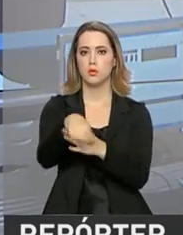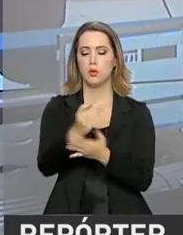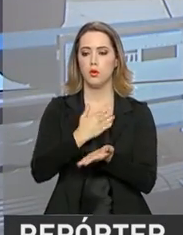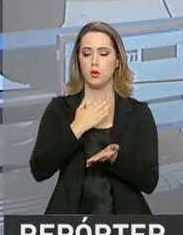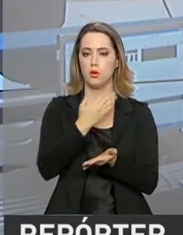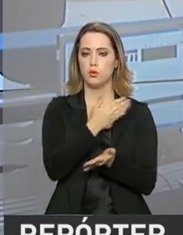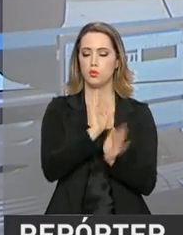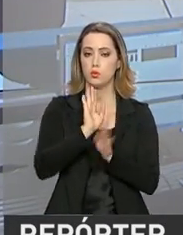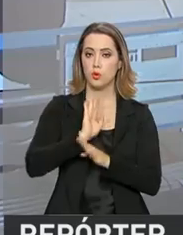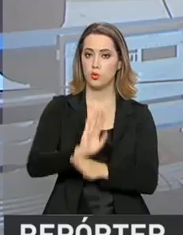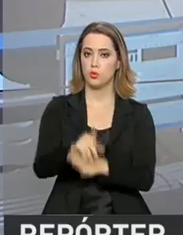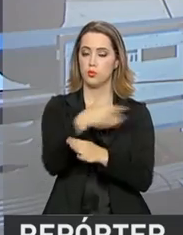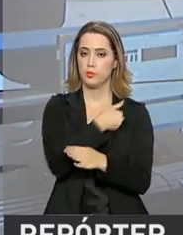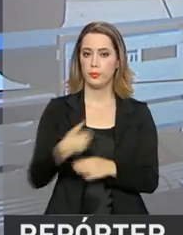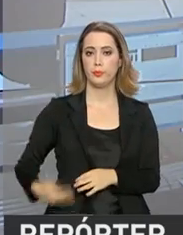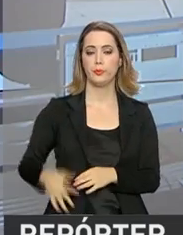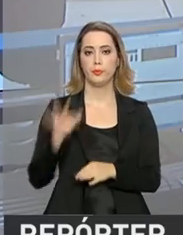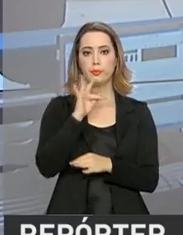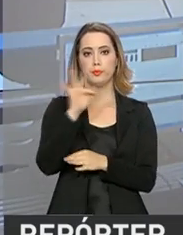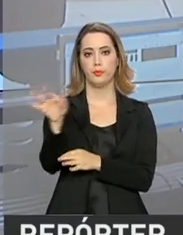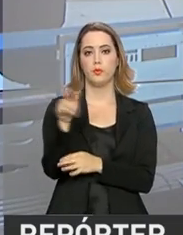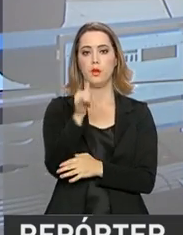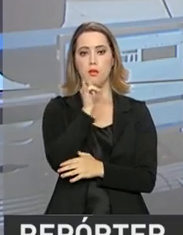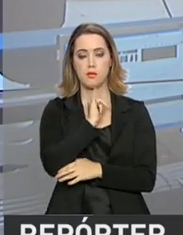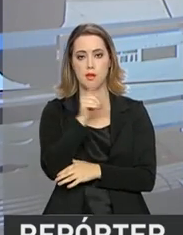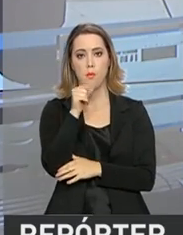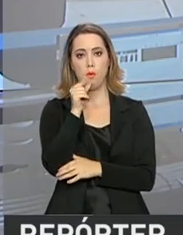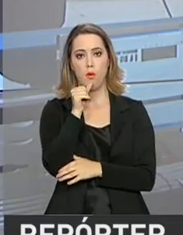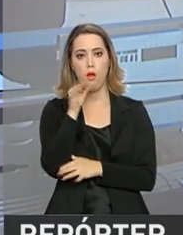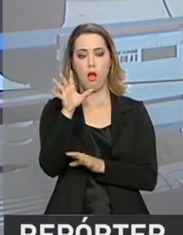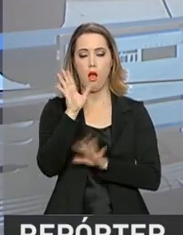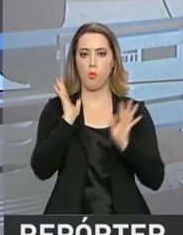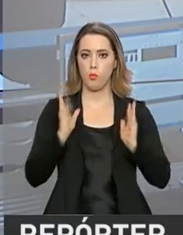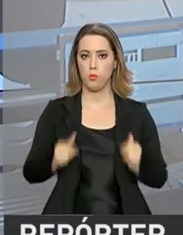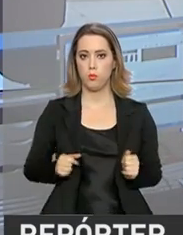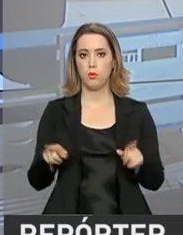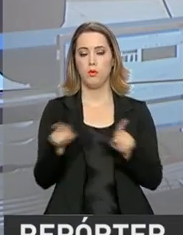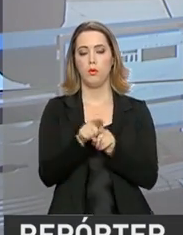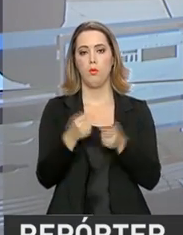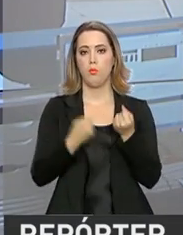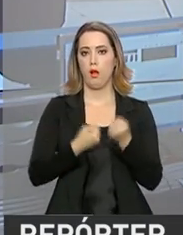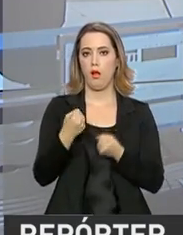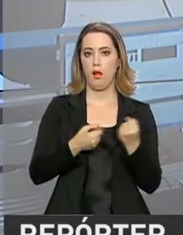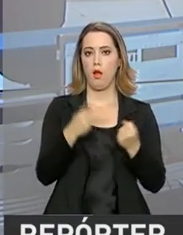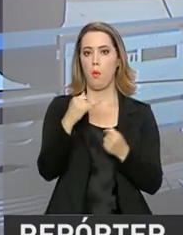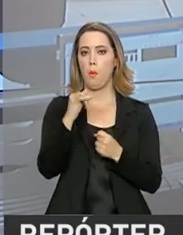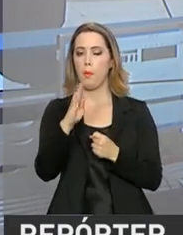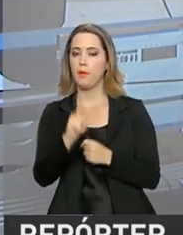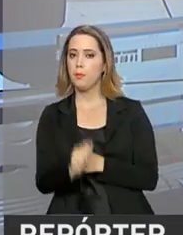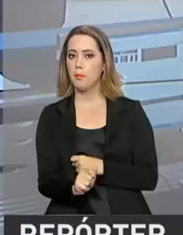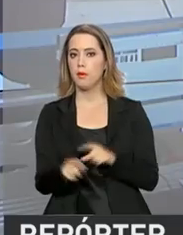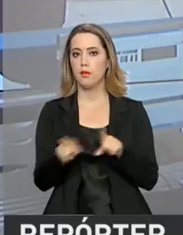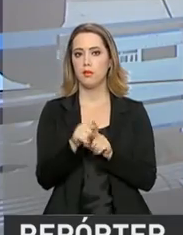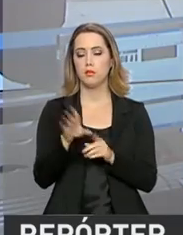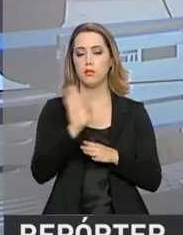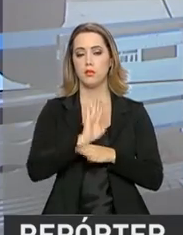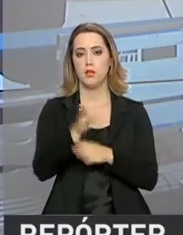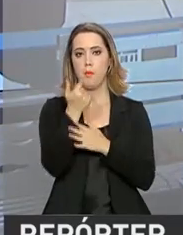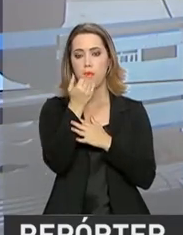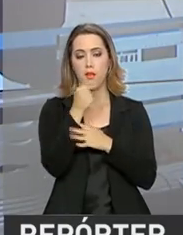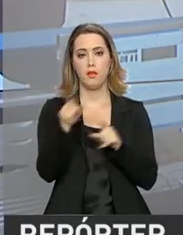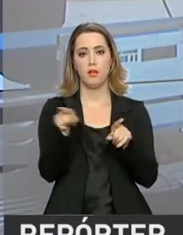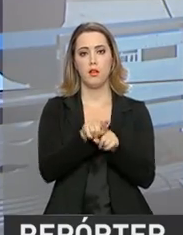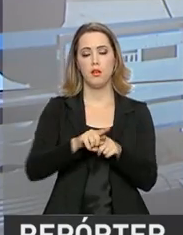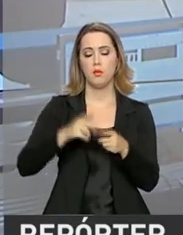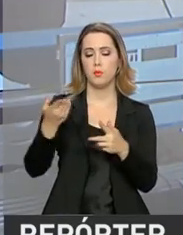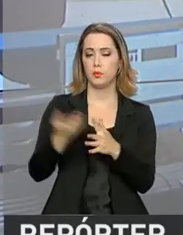oferecidos pelo Governo Federal como o fornecimento de água tratada por meio de carros pipa aquisição de cestas básicas e renegociação